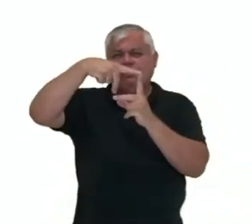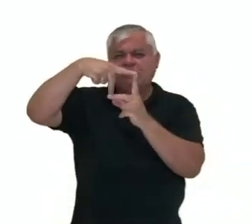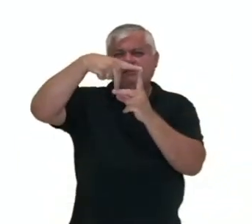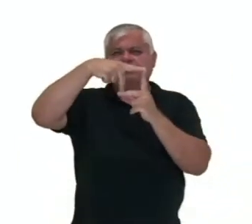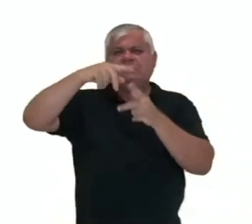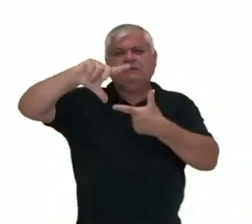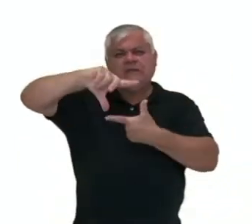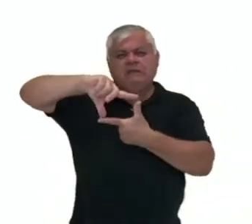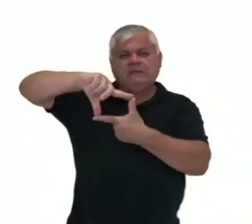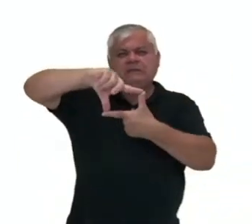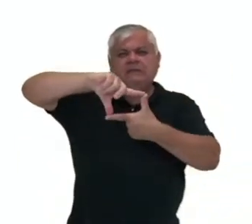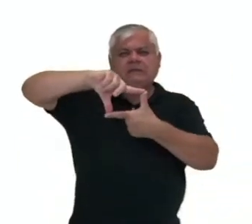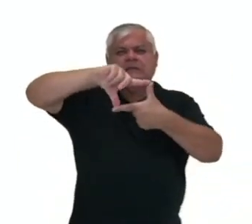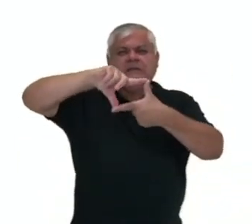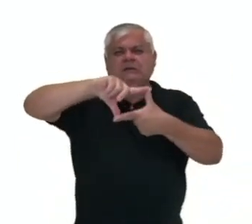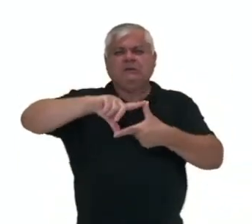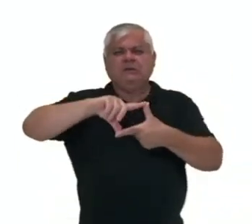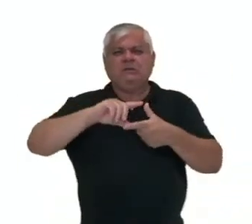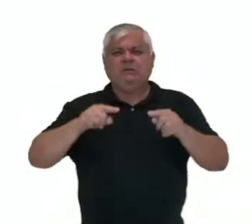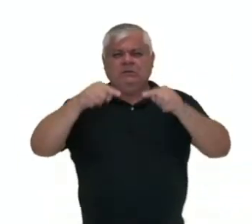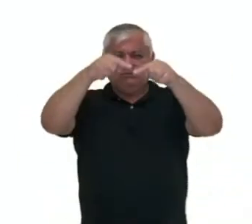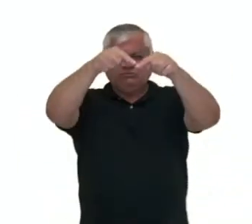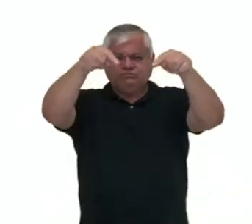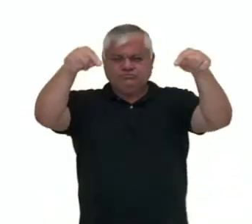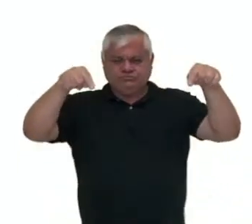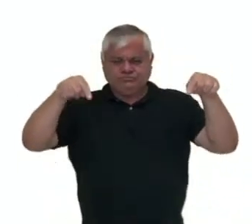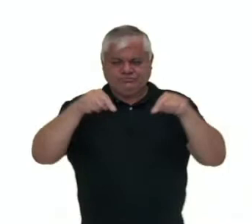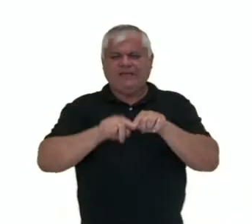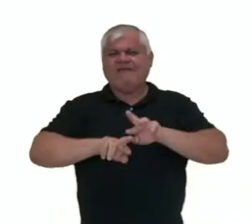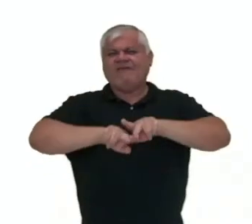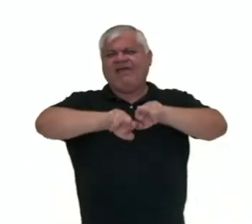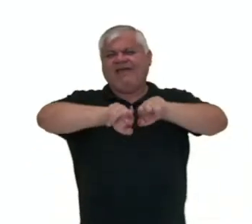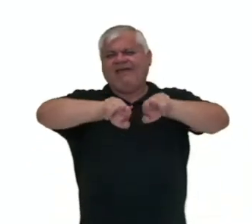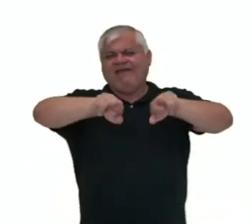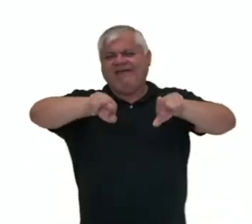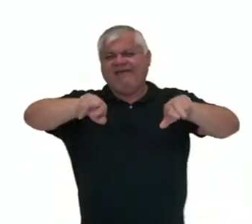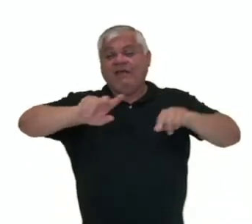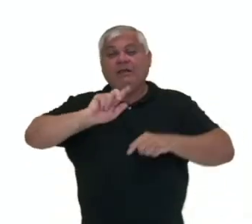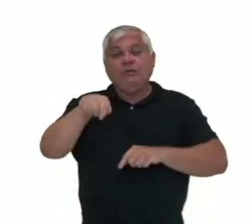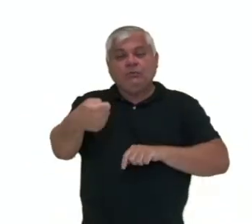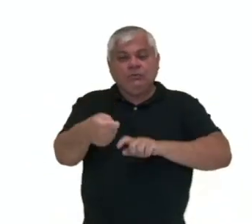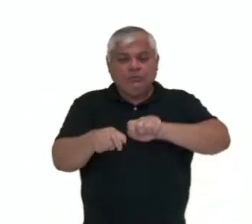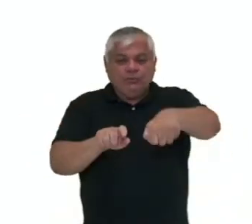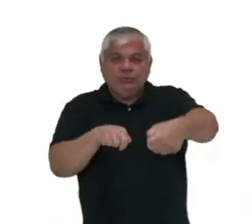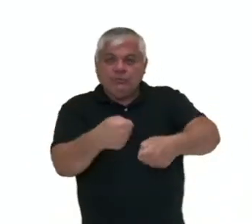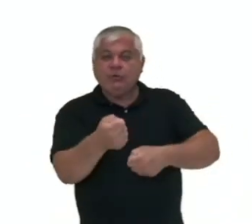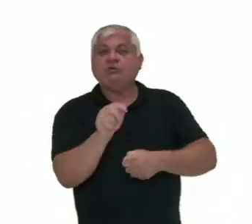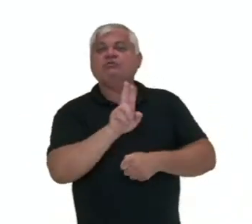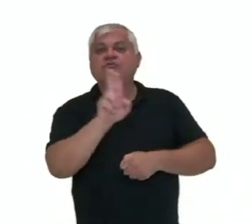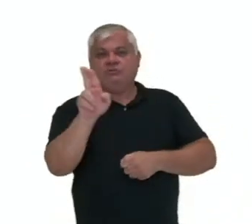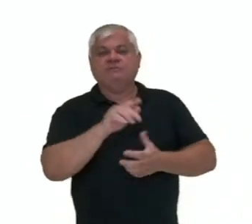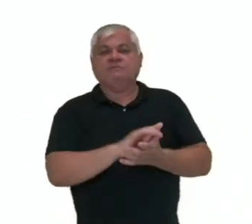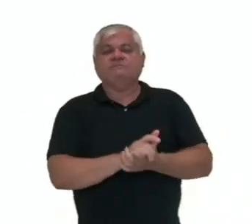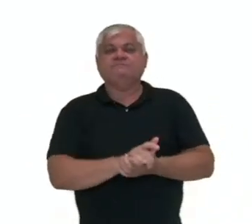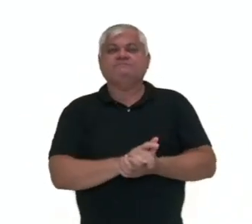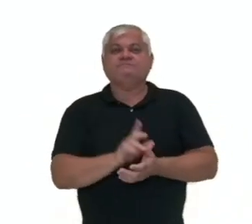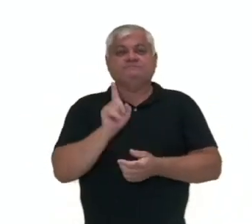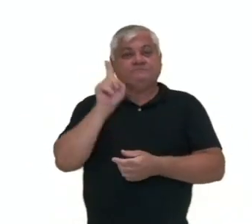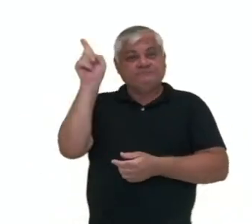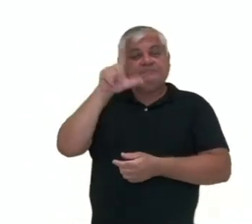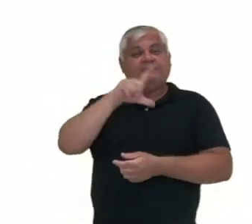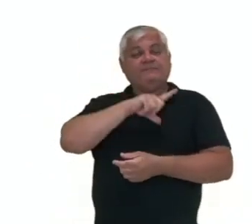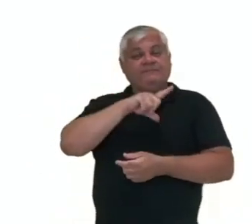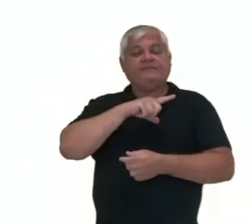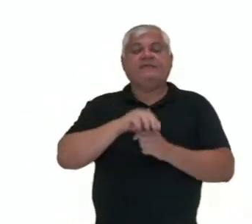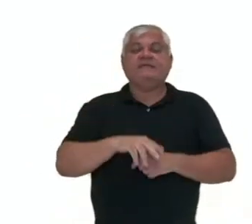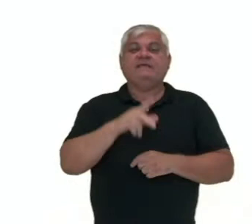retângulo, hexágono, pentágono, tá bom? E isso que vai dar um nome para eles, tá joia? Então, aqui, por exemplo, eu tenho um prisma